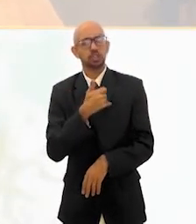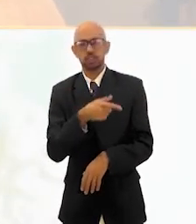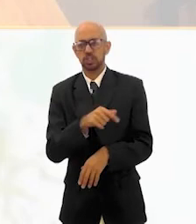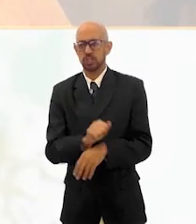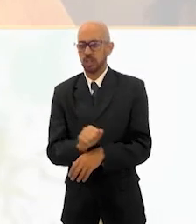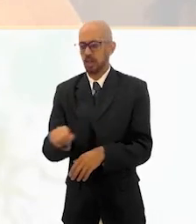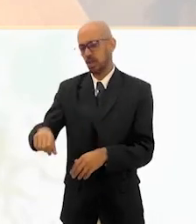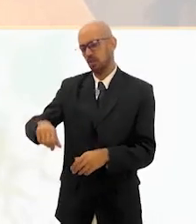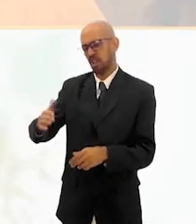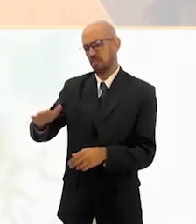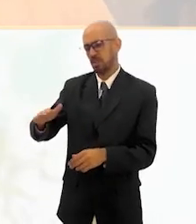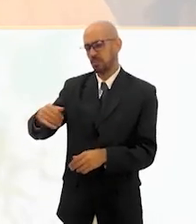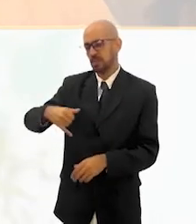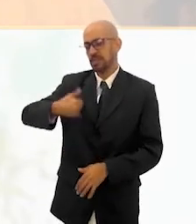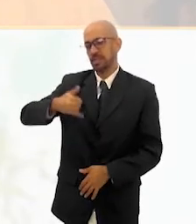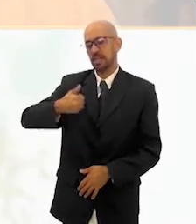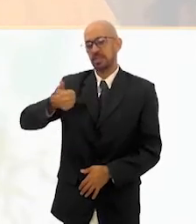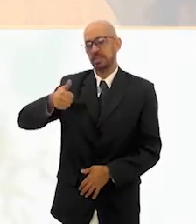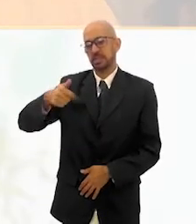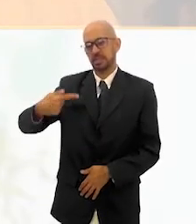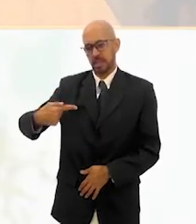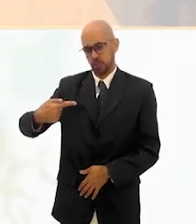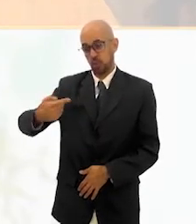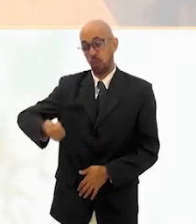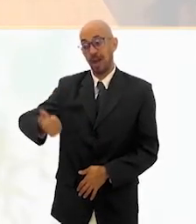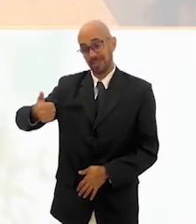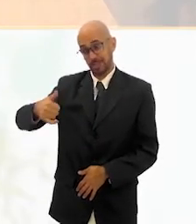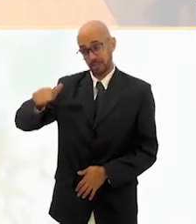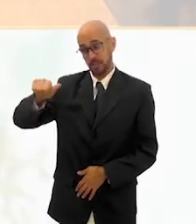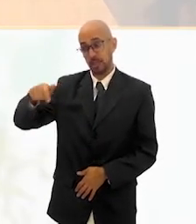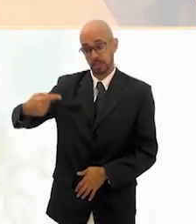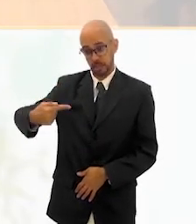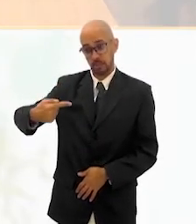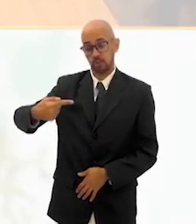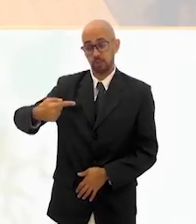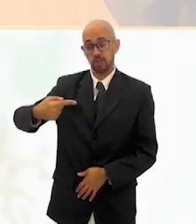estava para fazer 17 anos.